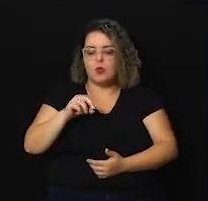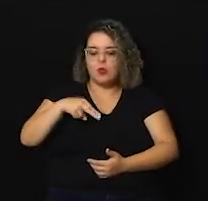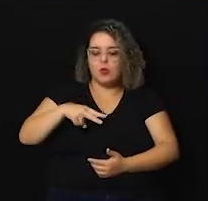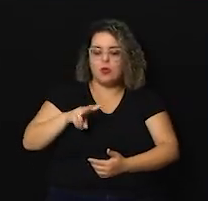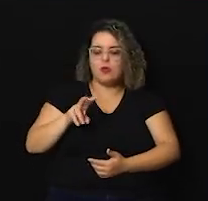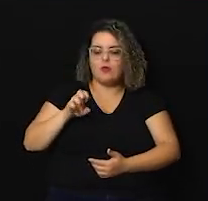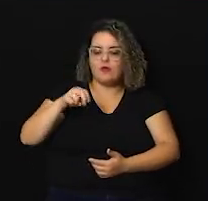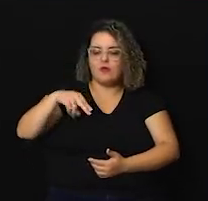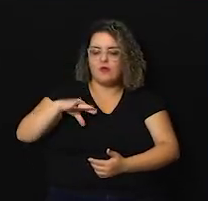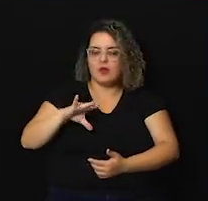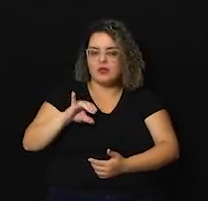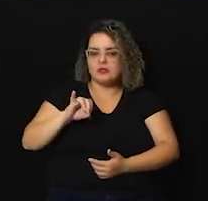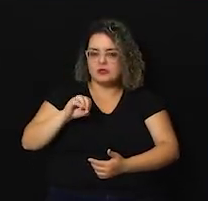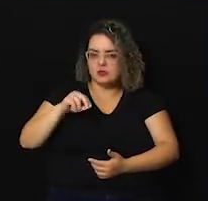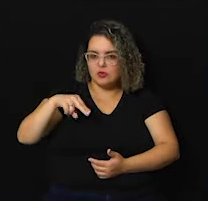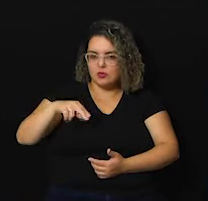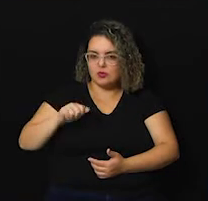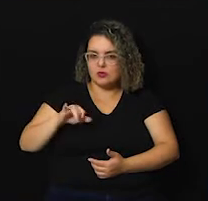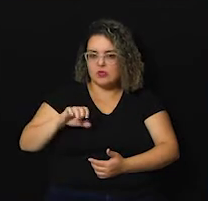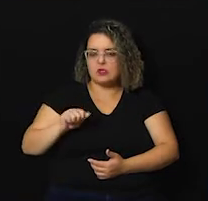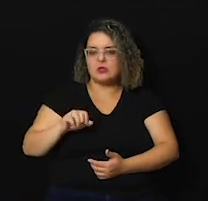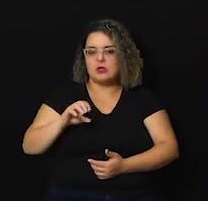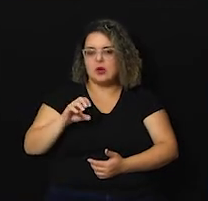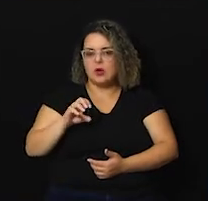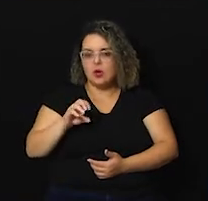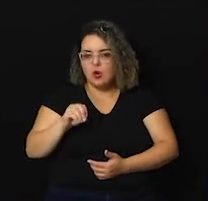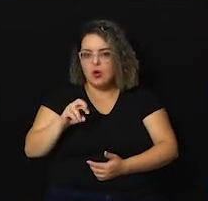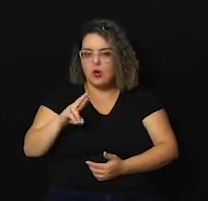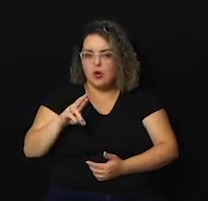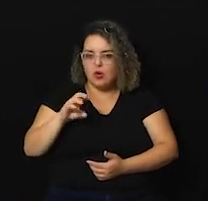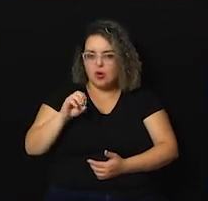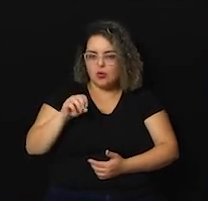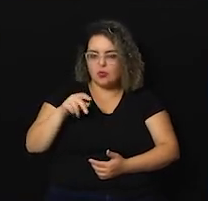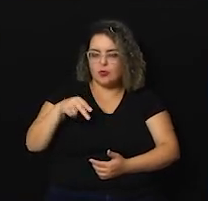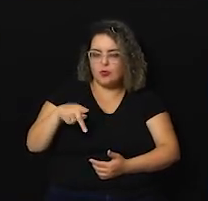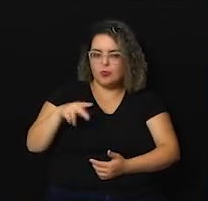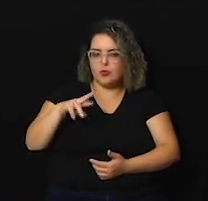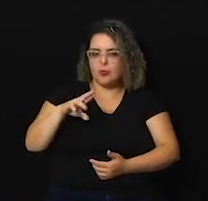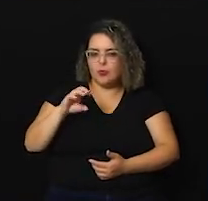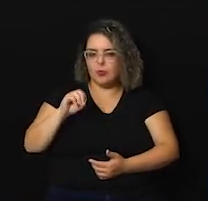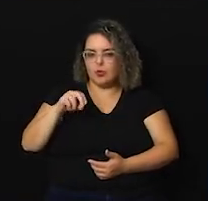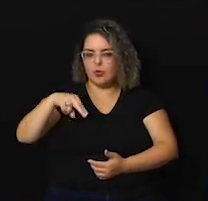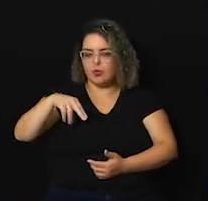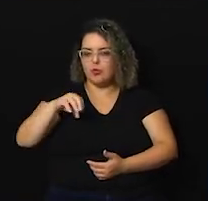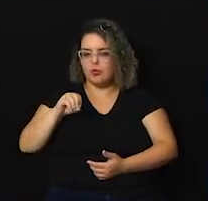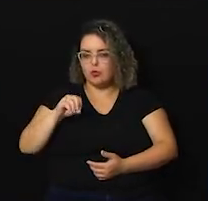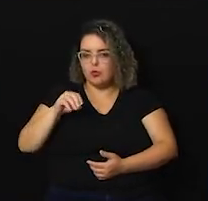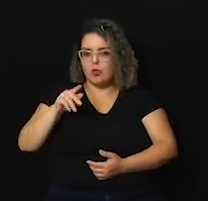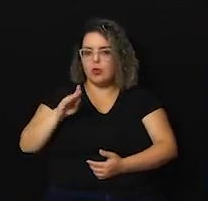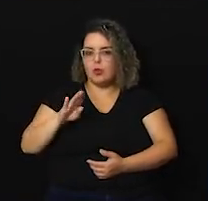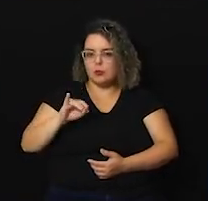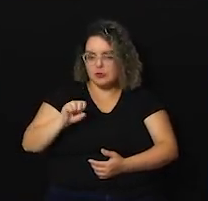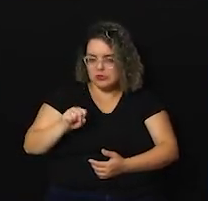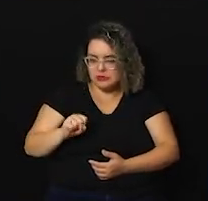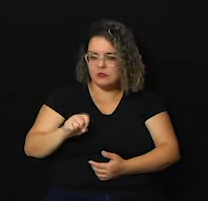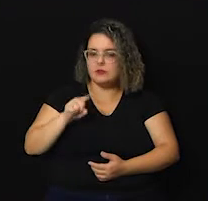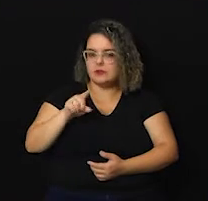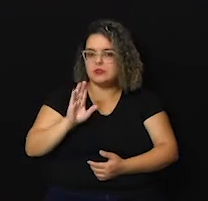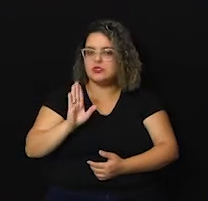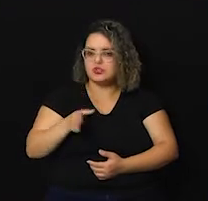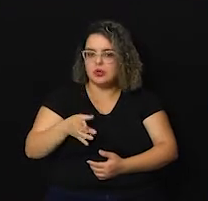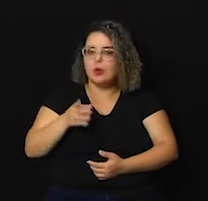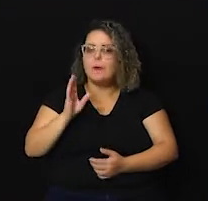como o professor mencionou aí, Ora Pronobis, Beldroega e tantas outras conhecidas que você também já